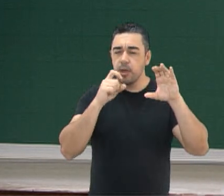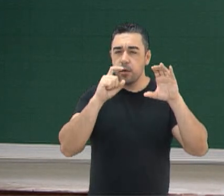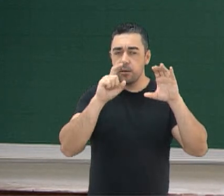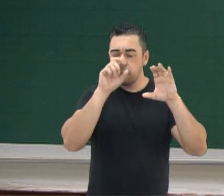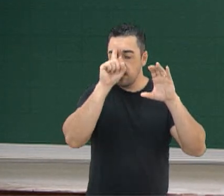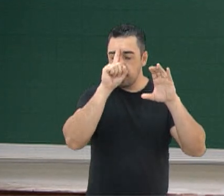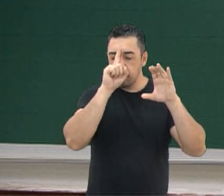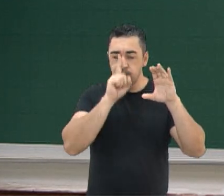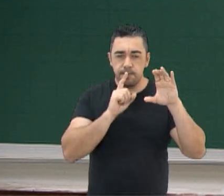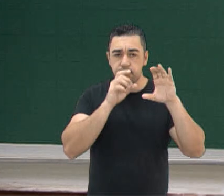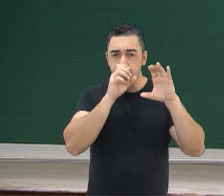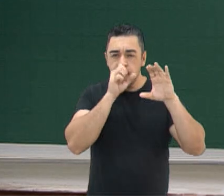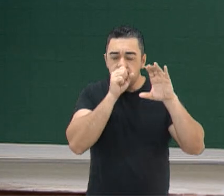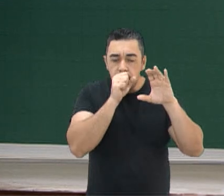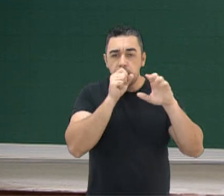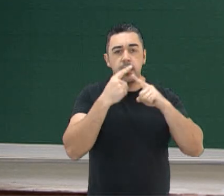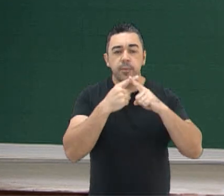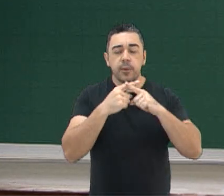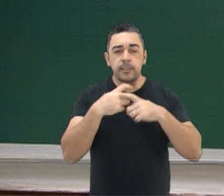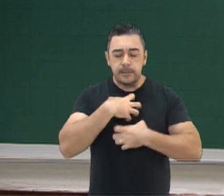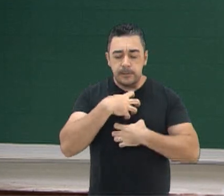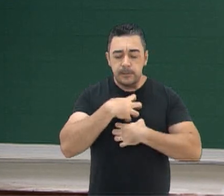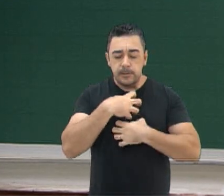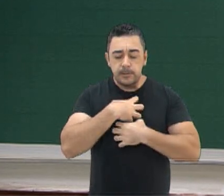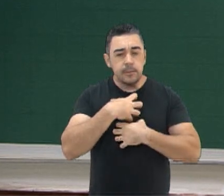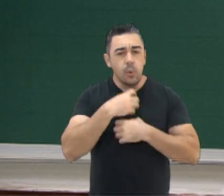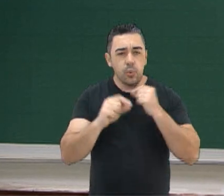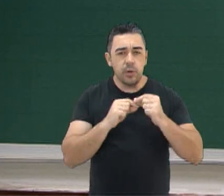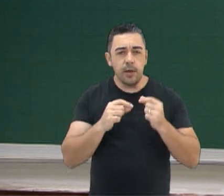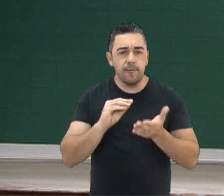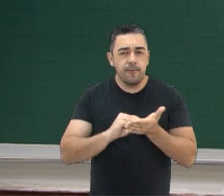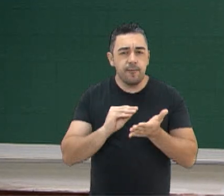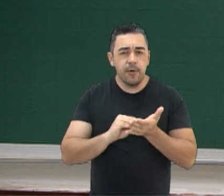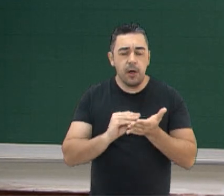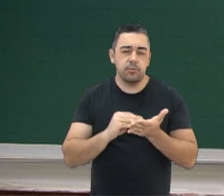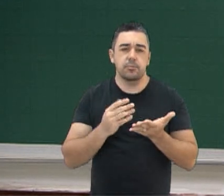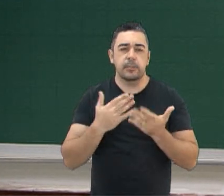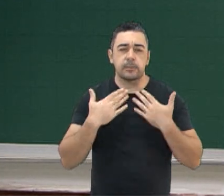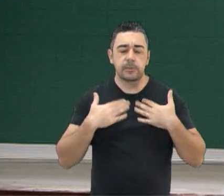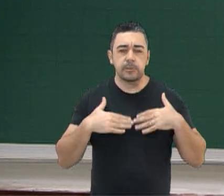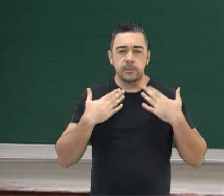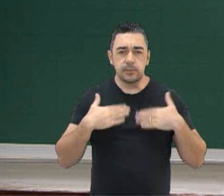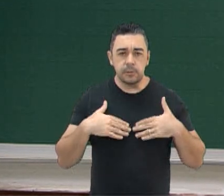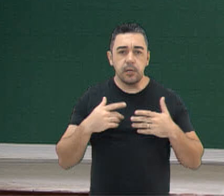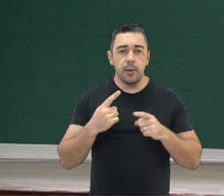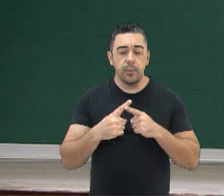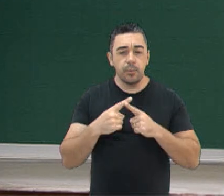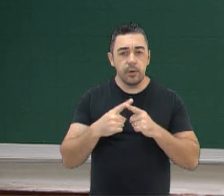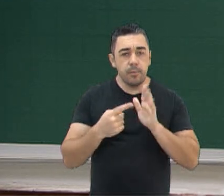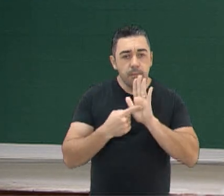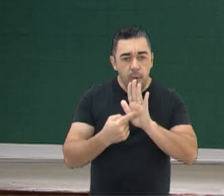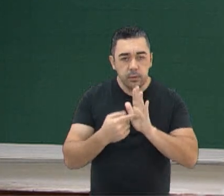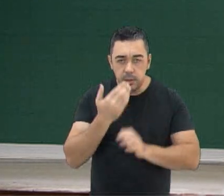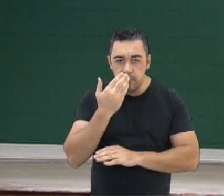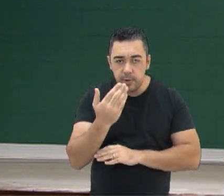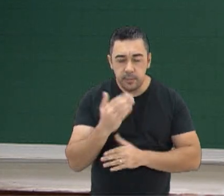totalmente relacionado com o desconforto que é apresentado pelo personagem ali em primeiro plano.